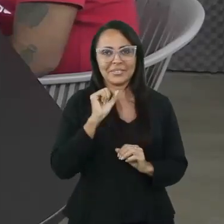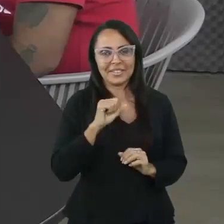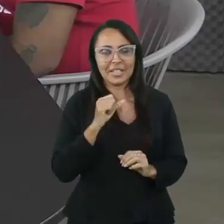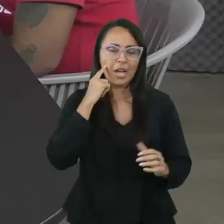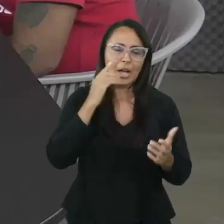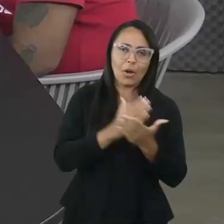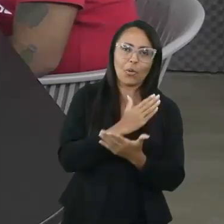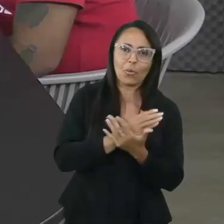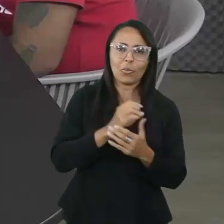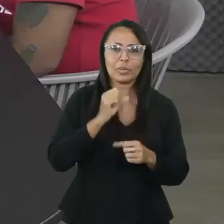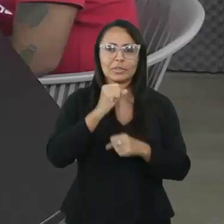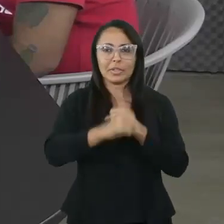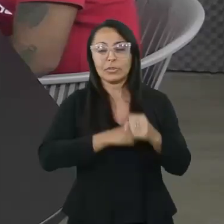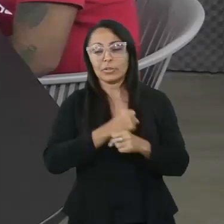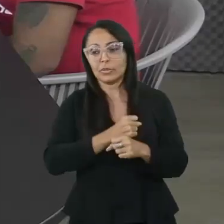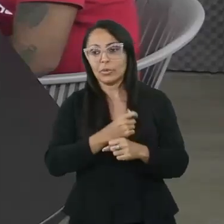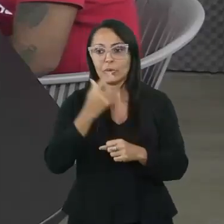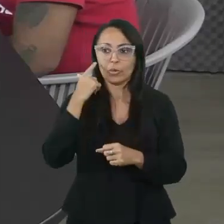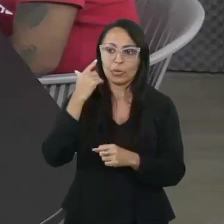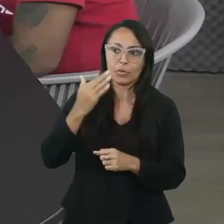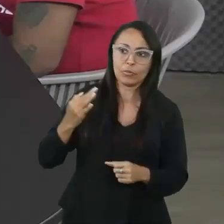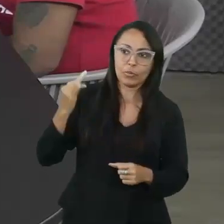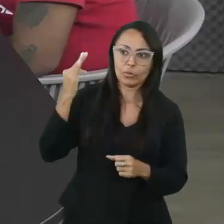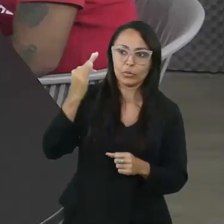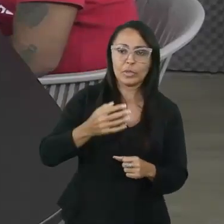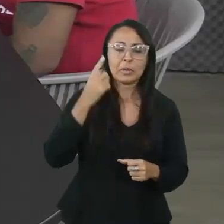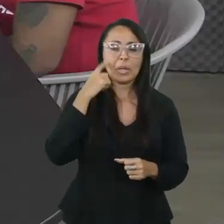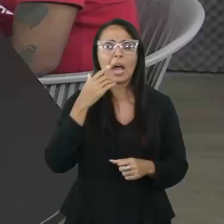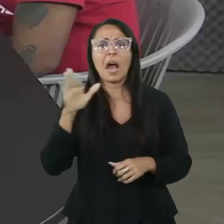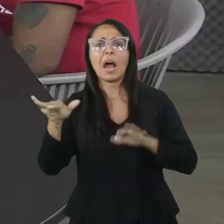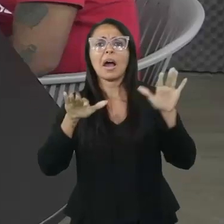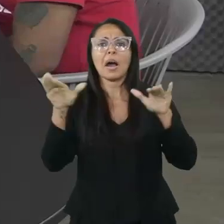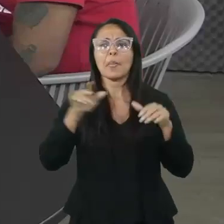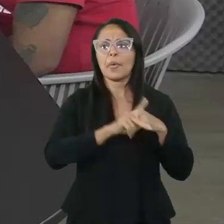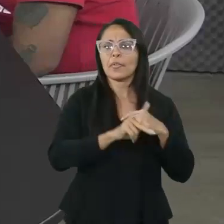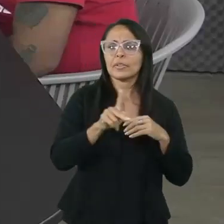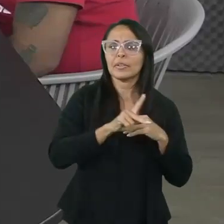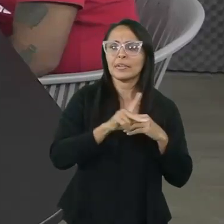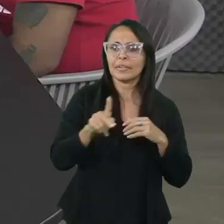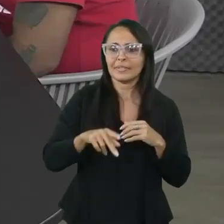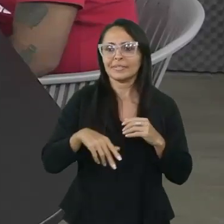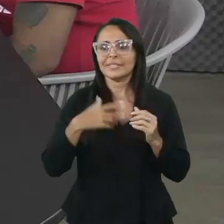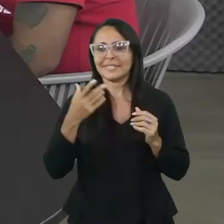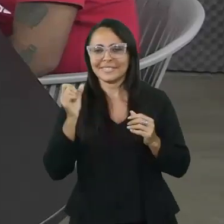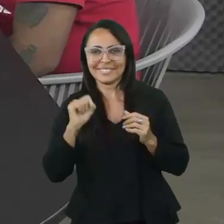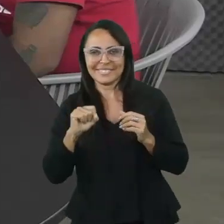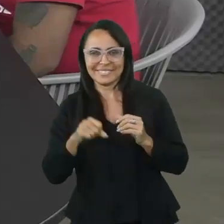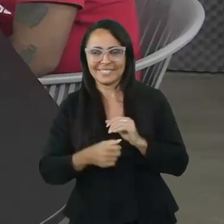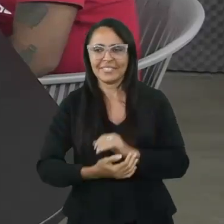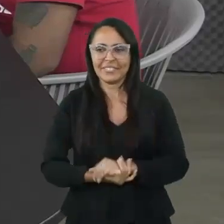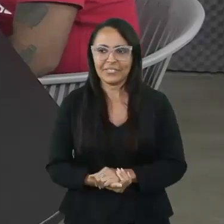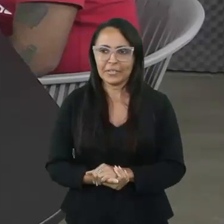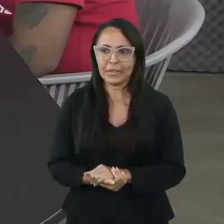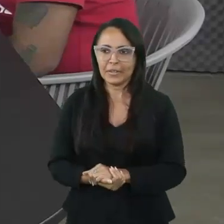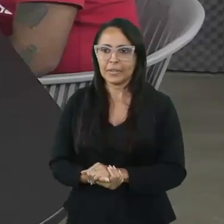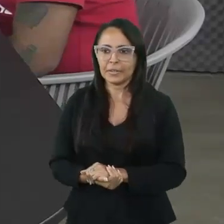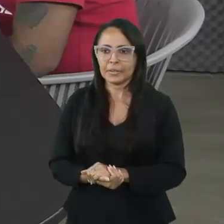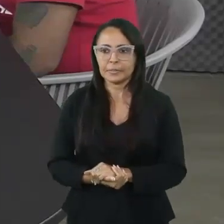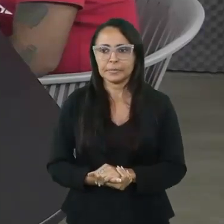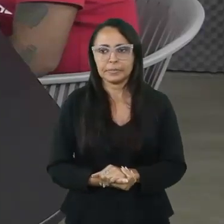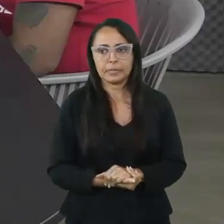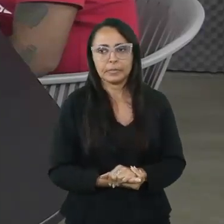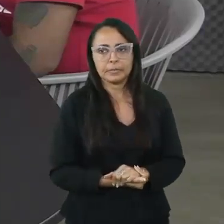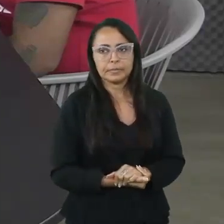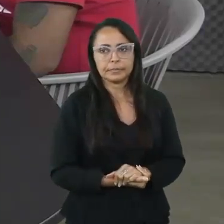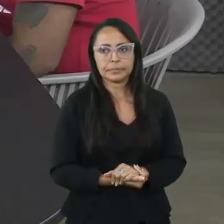alguns anos, né? Ele vai Exato. estar andando na Brasília e todo mundo, professor, Não, mas professor. já é assim, não é daqui a alguns anos, não. Já acontece hoje, já. Rapaz, Já tá é, vendo? rapaz.